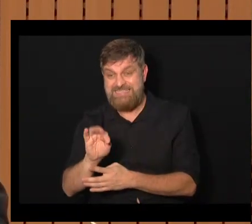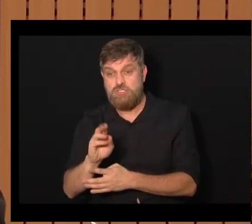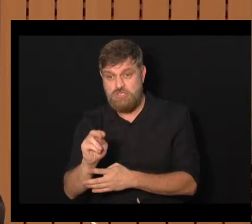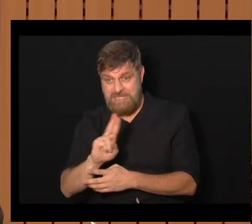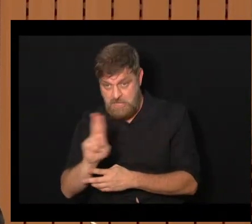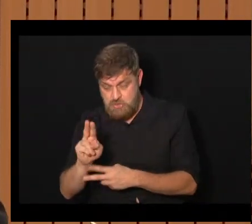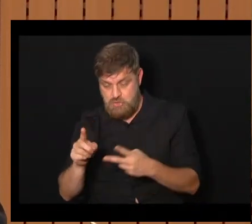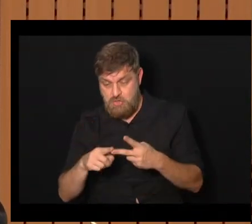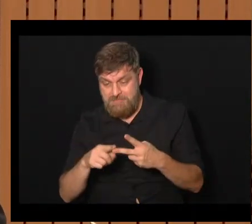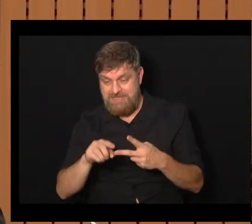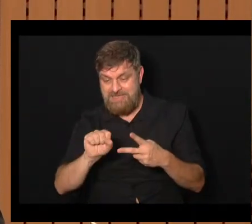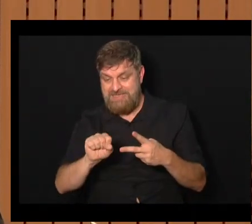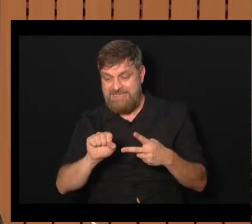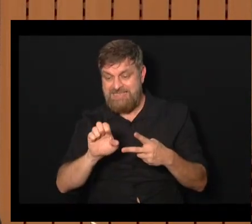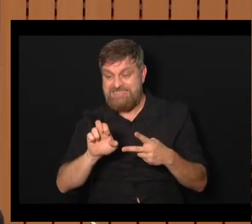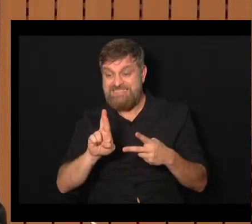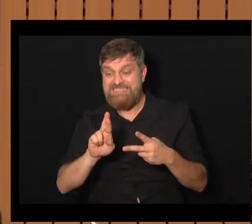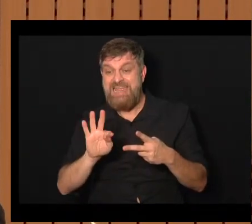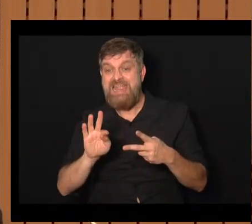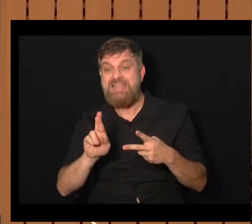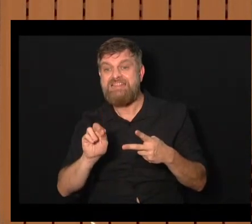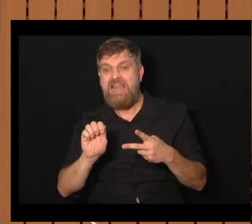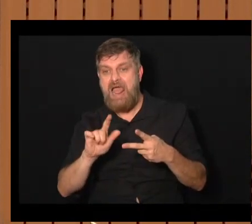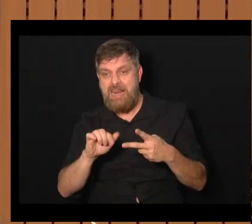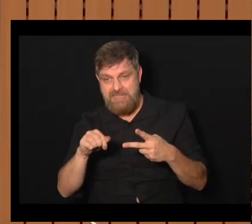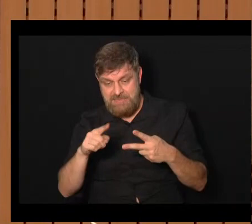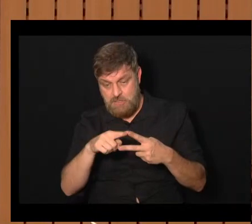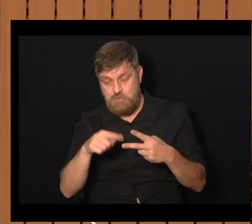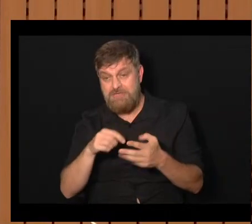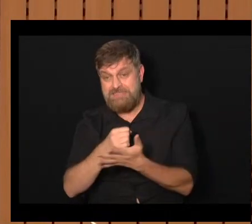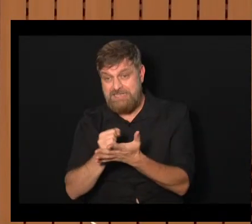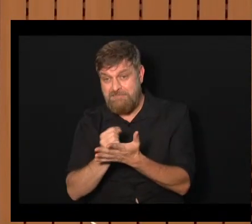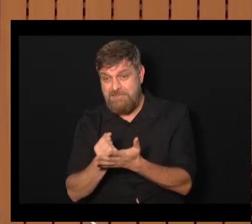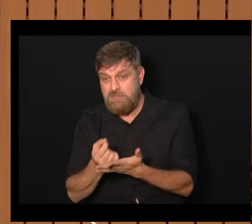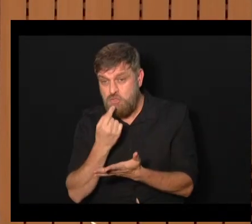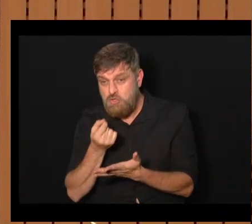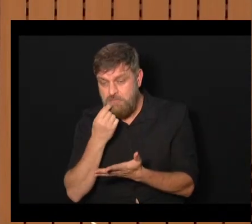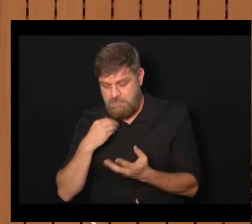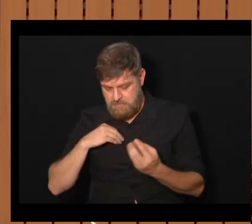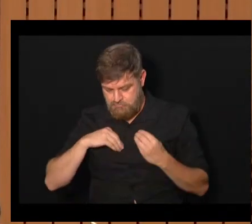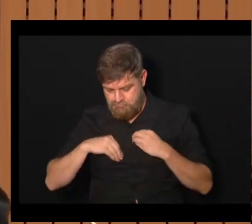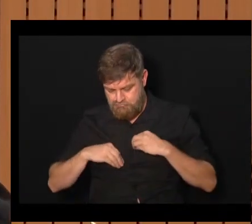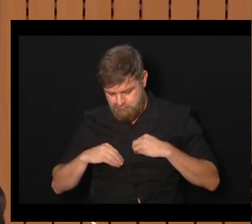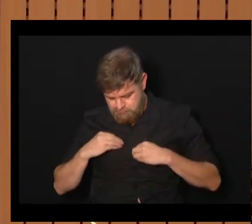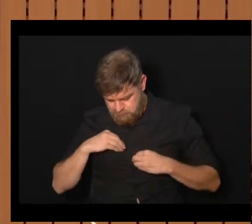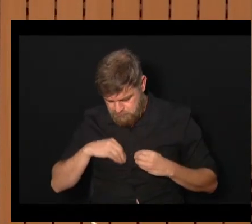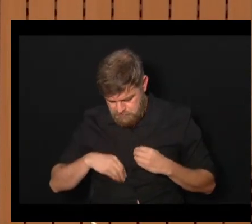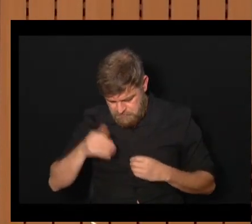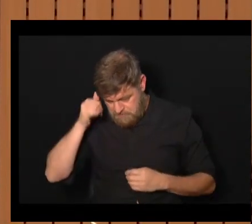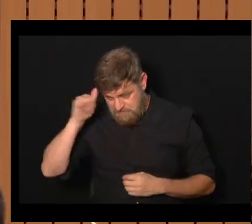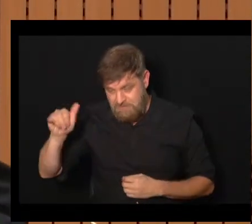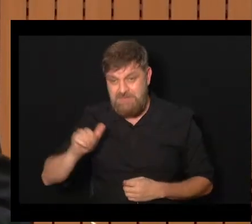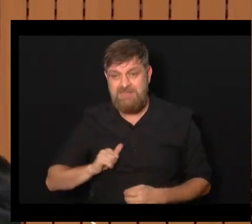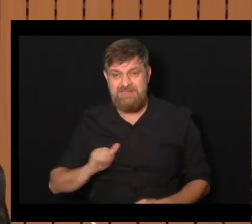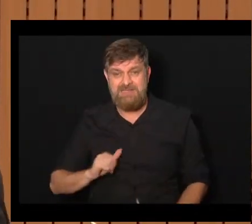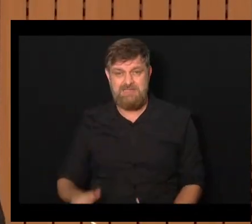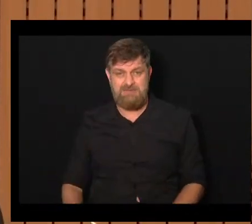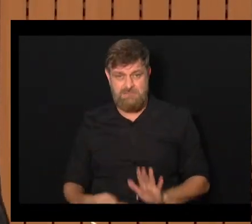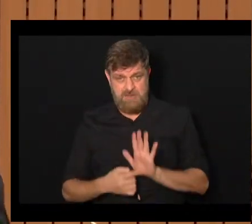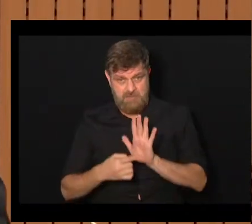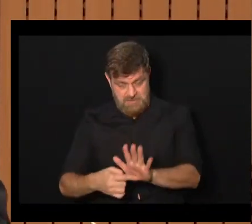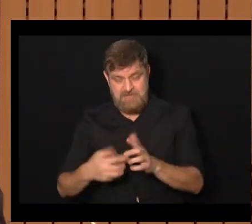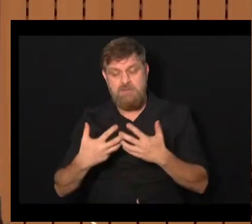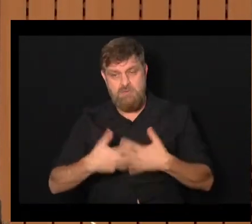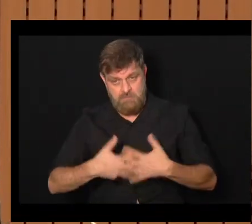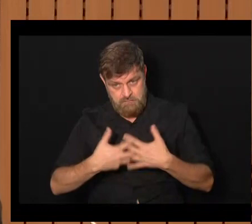severa da sertralina 50mg. Quando a gente fala desses medicamentos, é muito importante saber que esses medicamentos são medicamentos com demonstrada